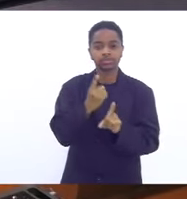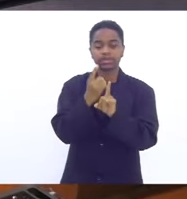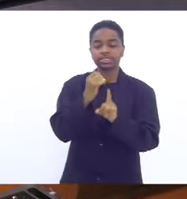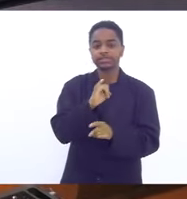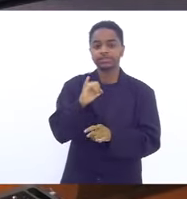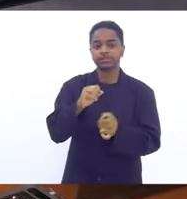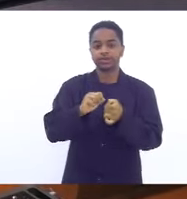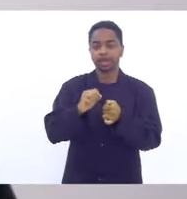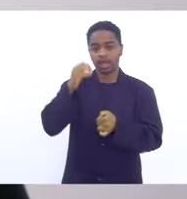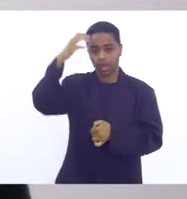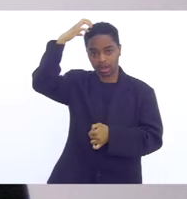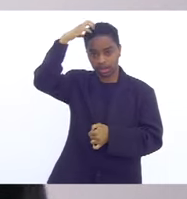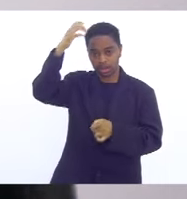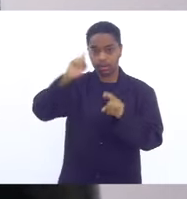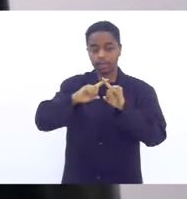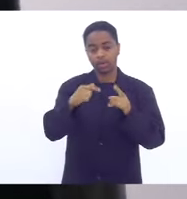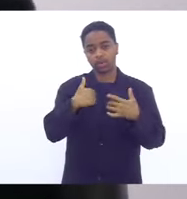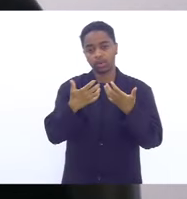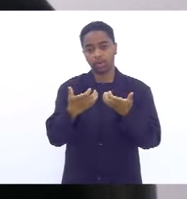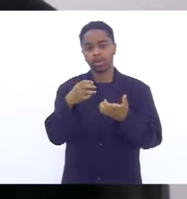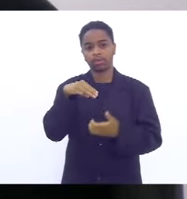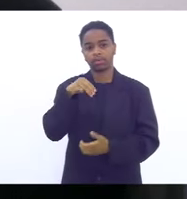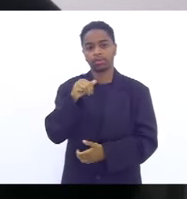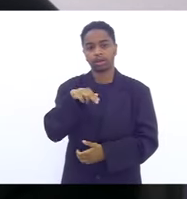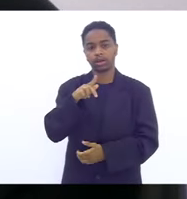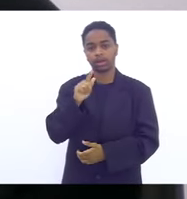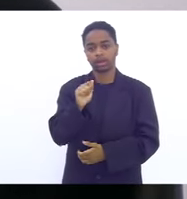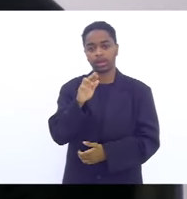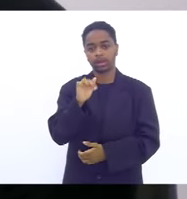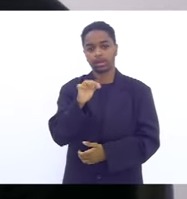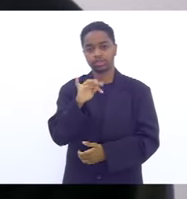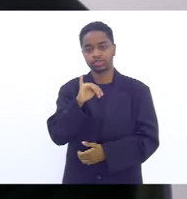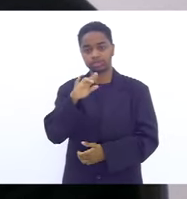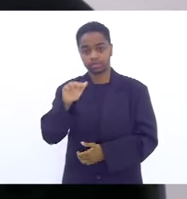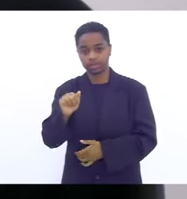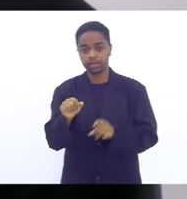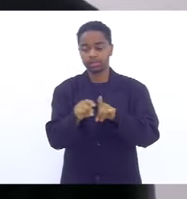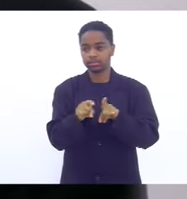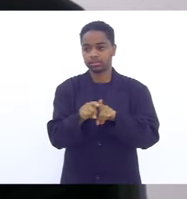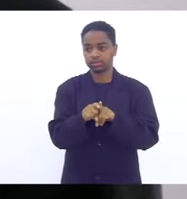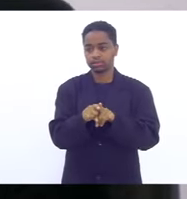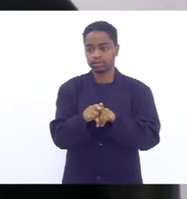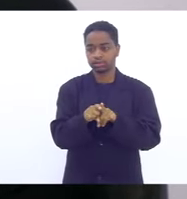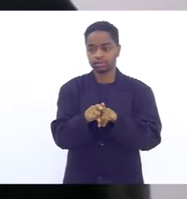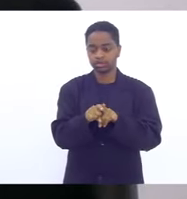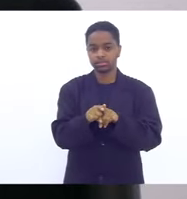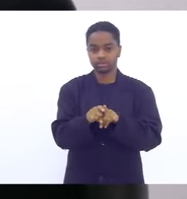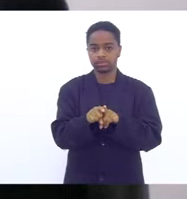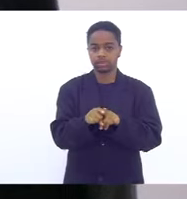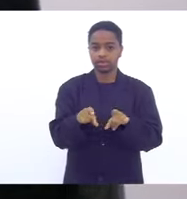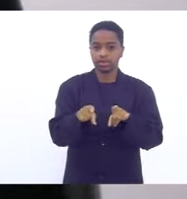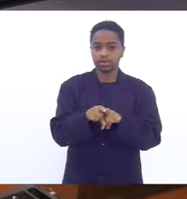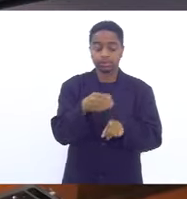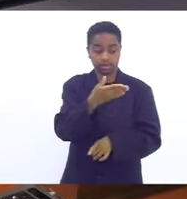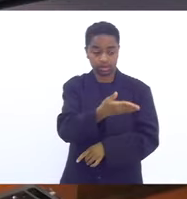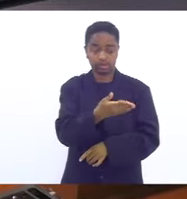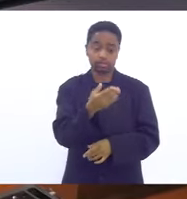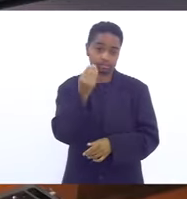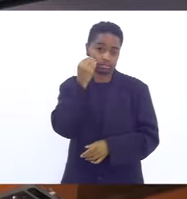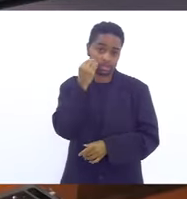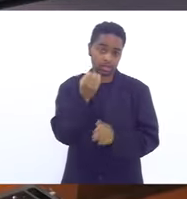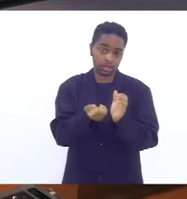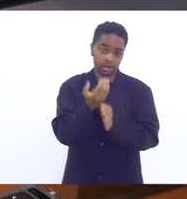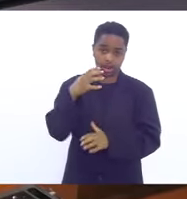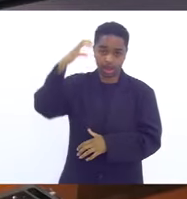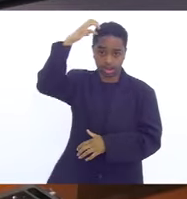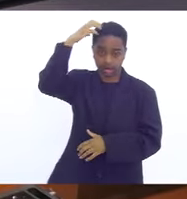queria, talvez, fazer uma Mangaratiba e ela poder, talvez, deputado, como a senhora tem um conhecimento muito abrangente lá, a senhora fazer em Angra, e a gente